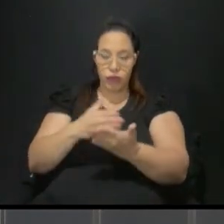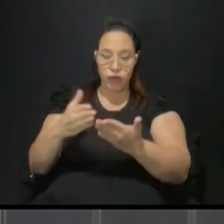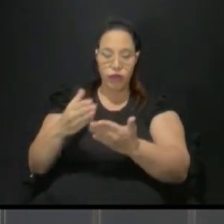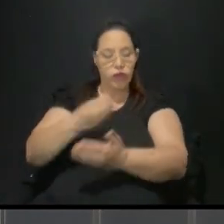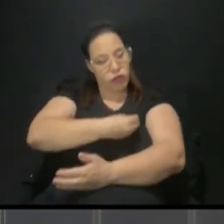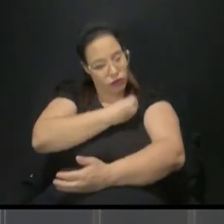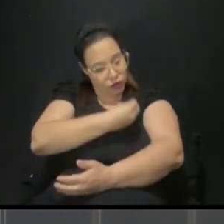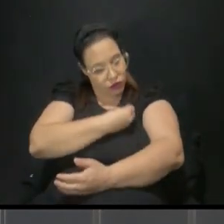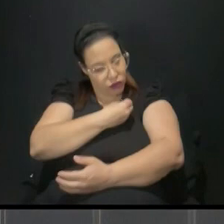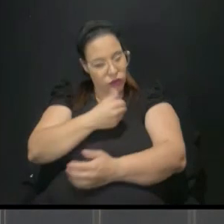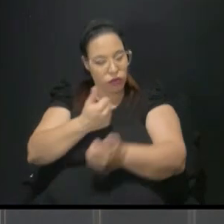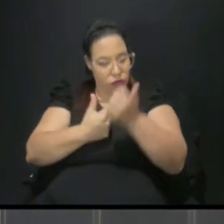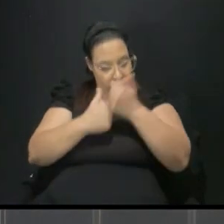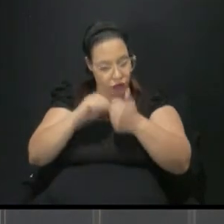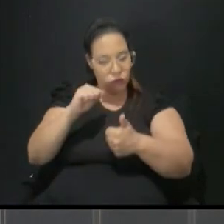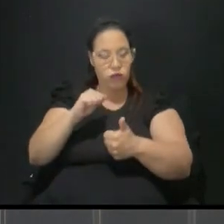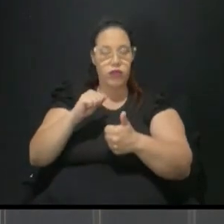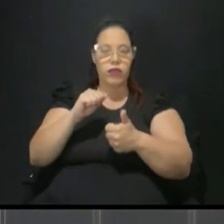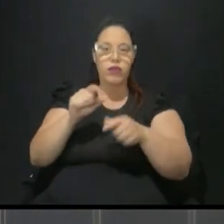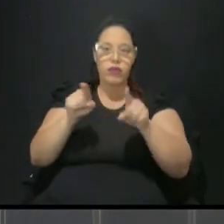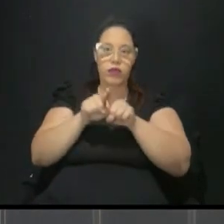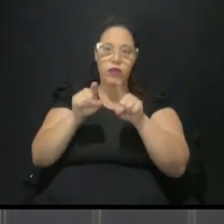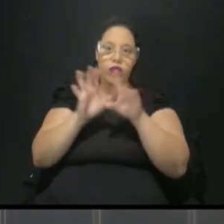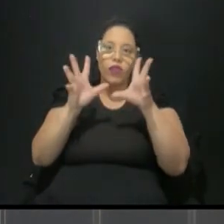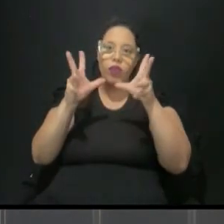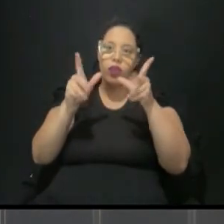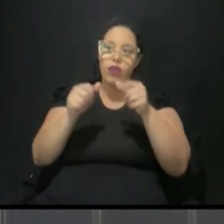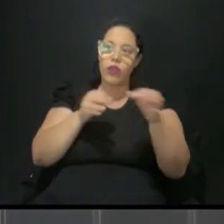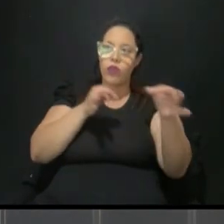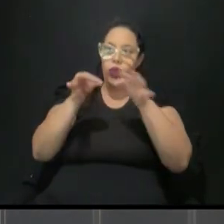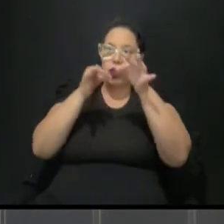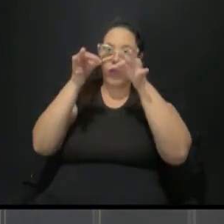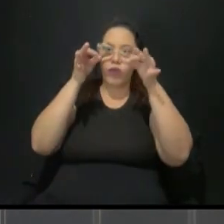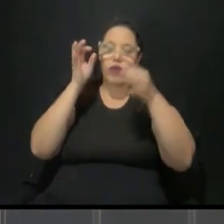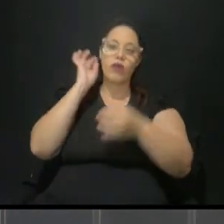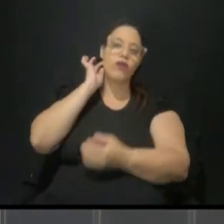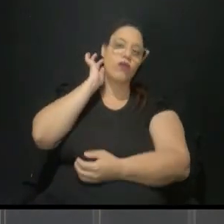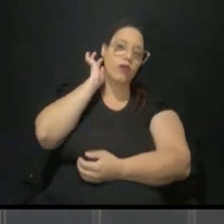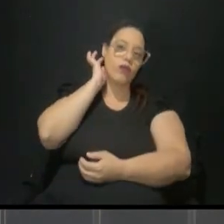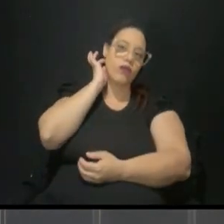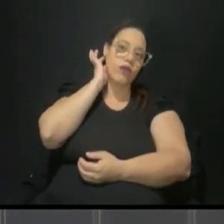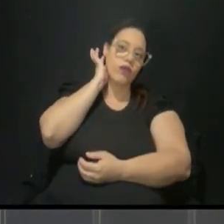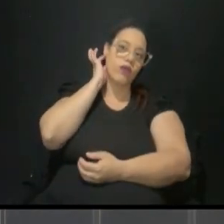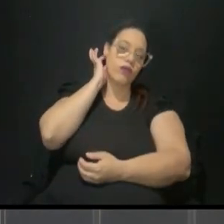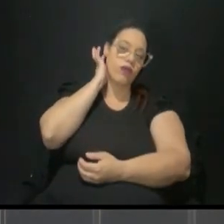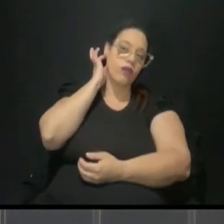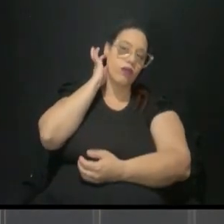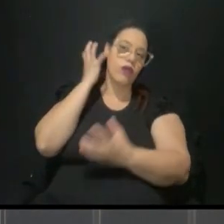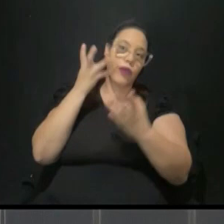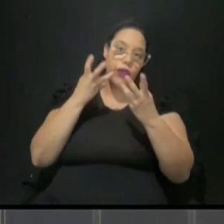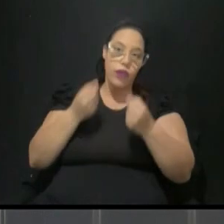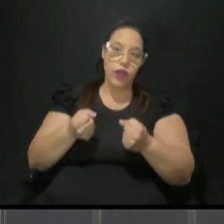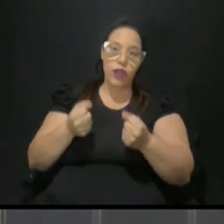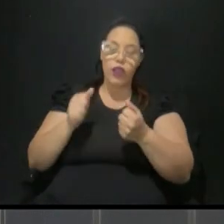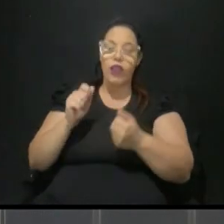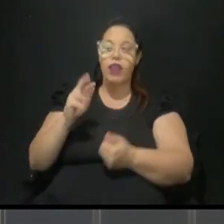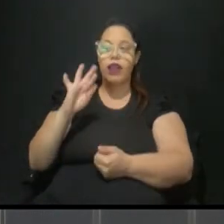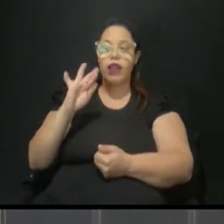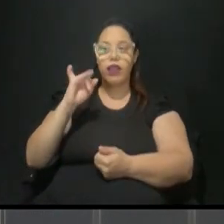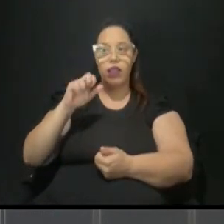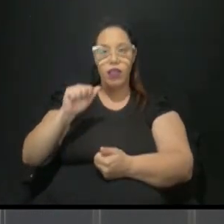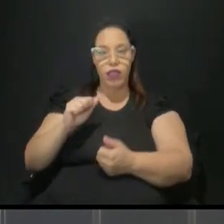esporte, mas também de toda uma organização, né, de estarem recebendo os atletas, a